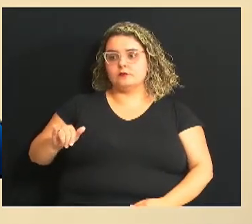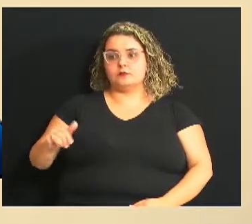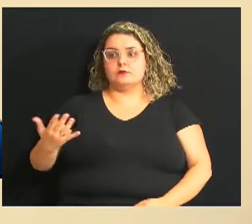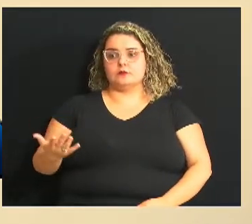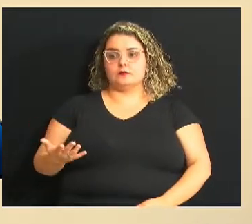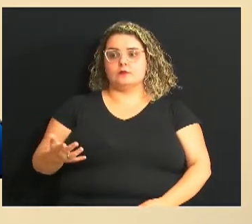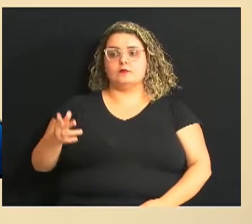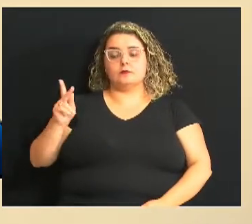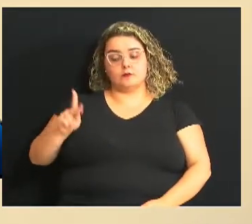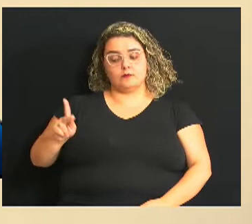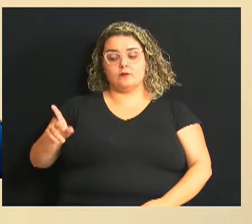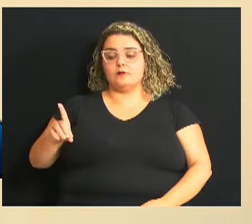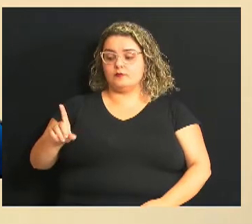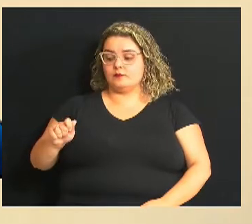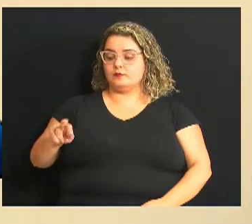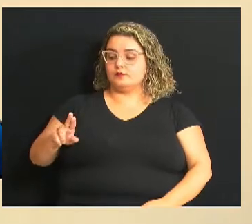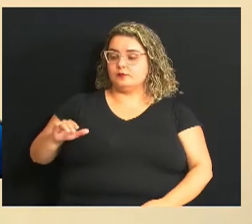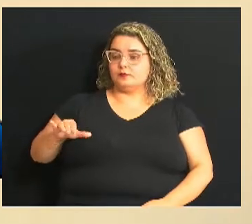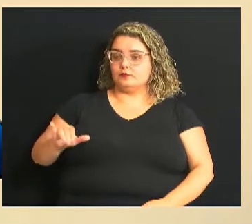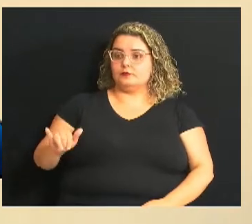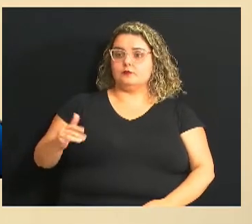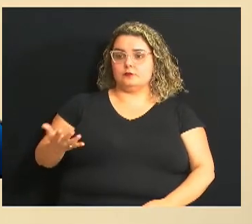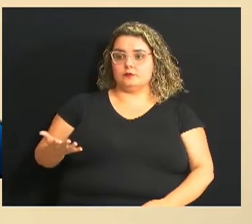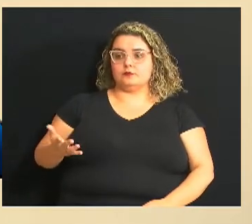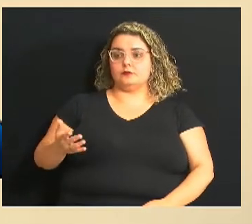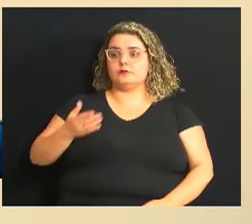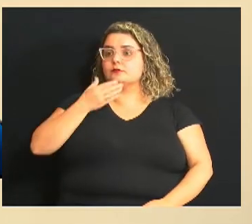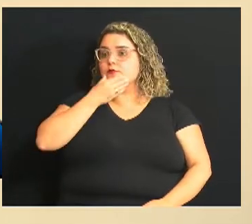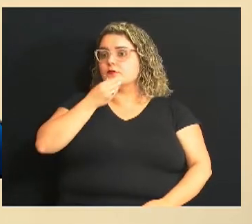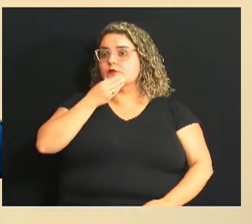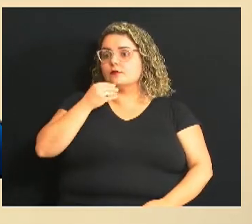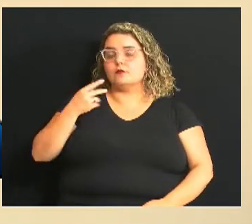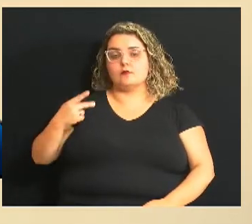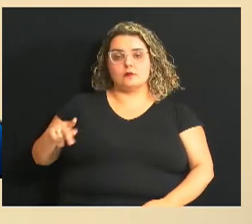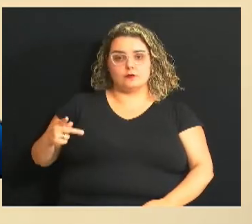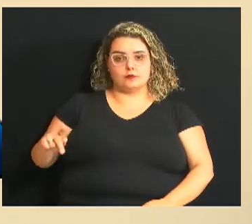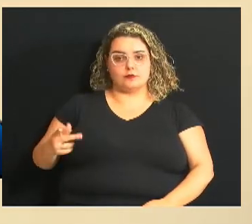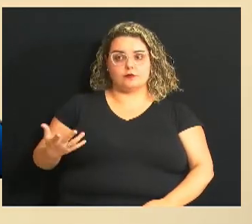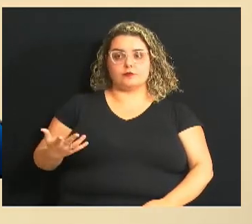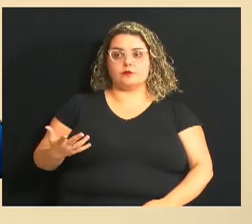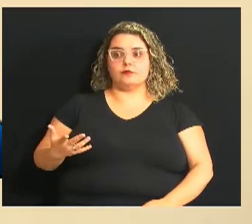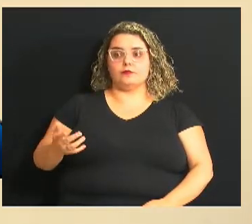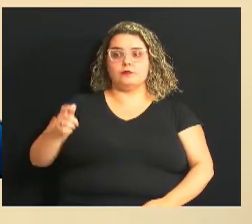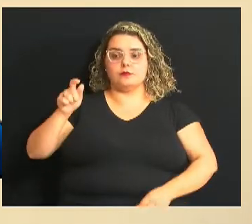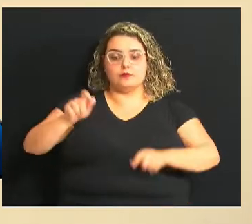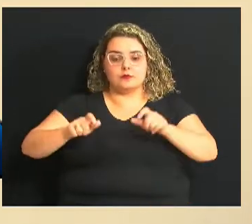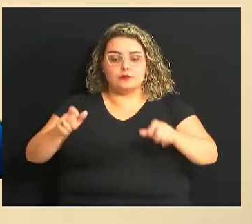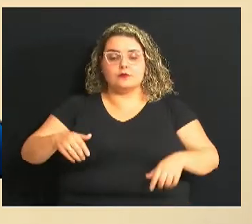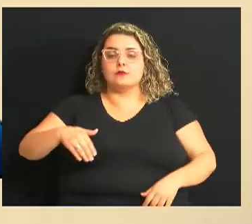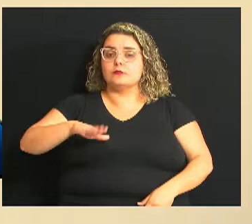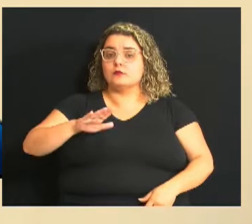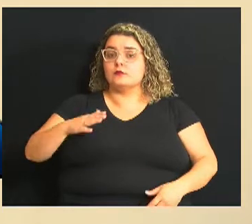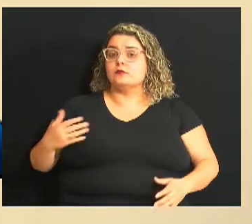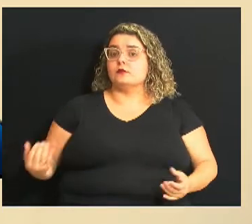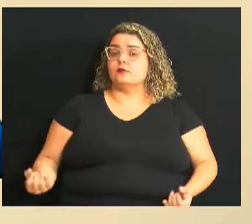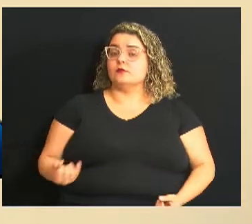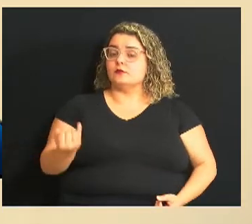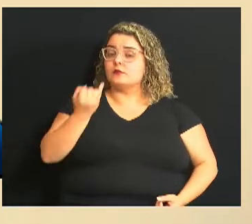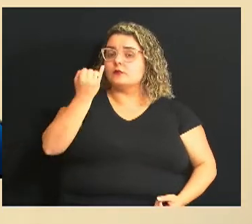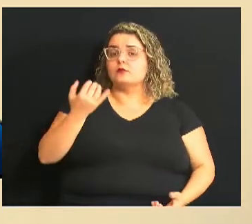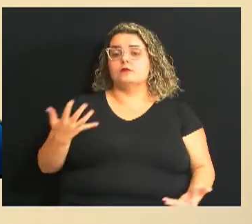Darcy Ribeiro foi um homem, uma das pessoas que contribuíram muito,